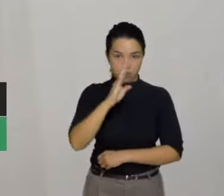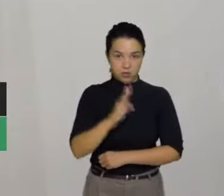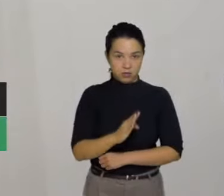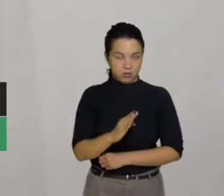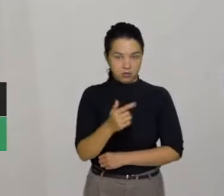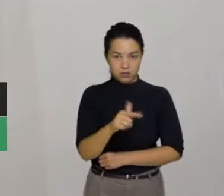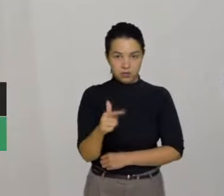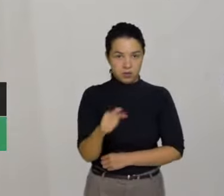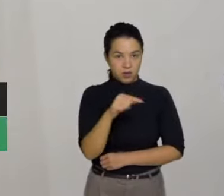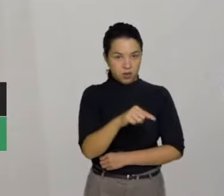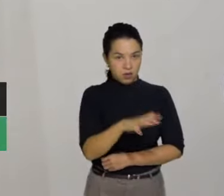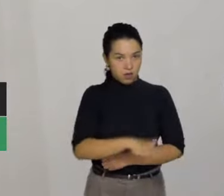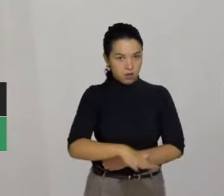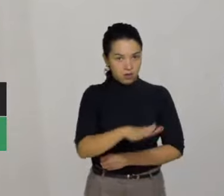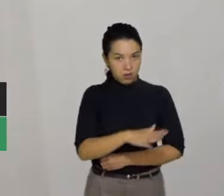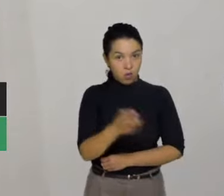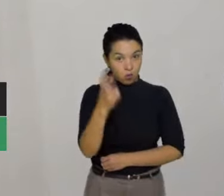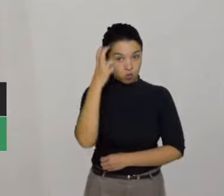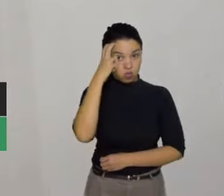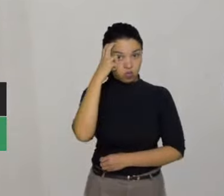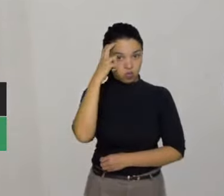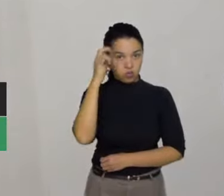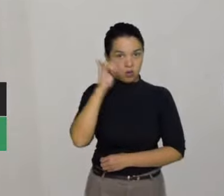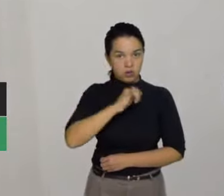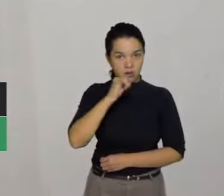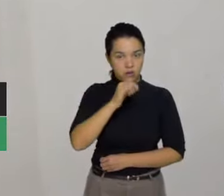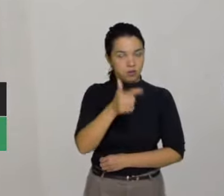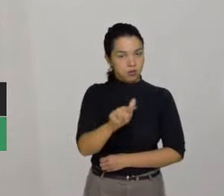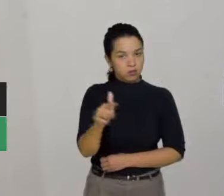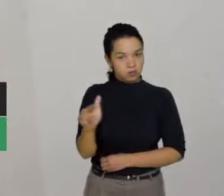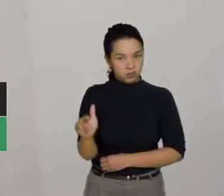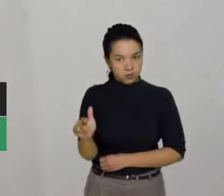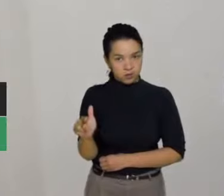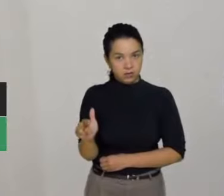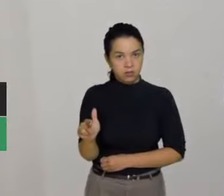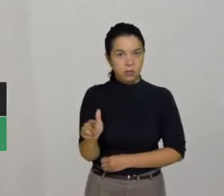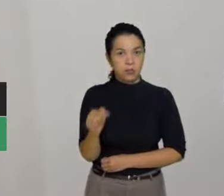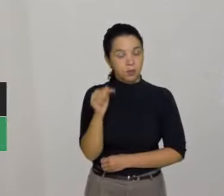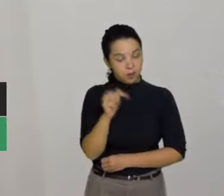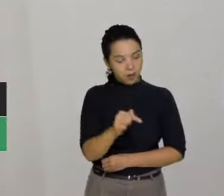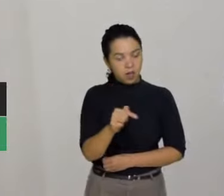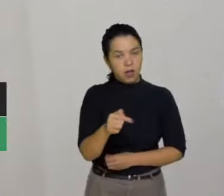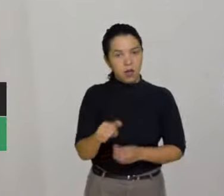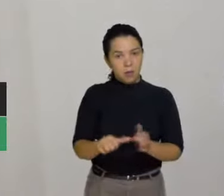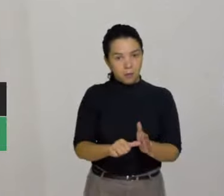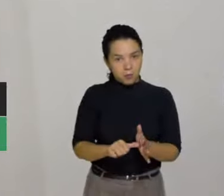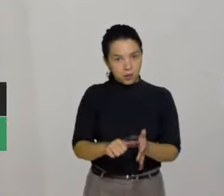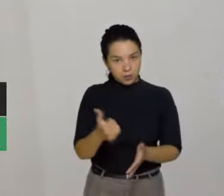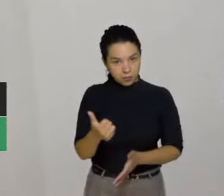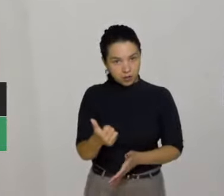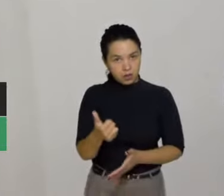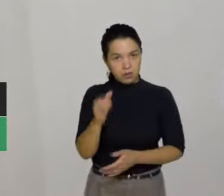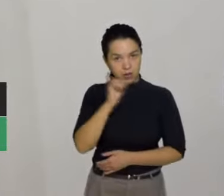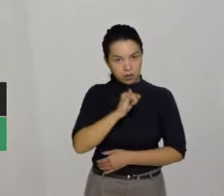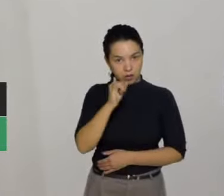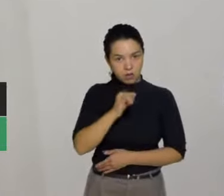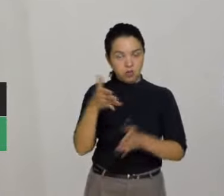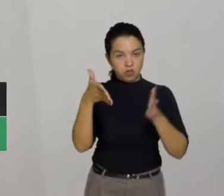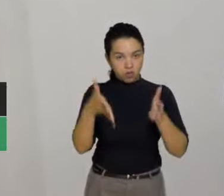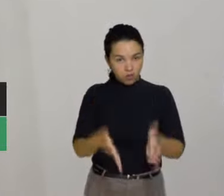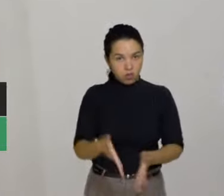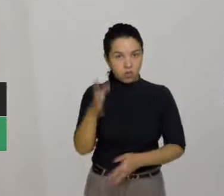italiana, infelizmente. Mas foi ali que os primeiros imigrantes italianos aportaram no Brasil. E o que nós queremos,